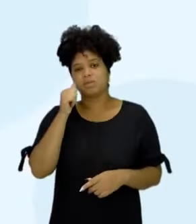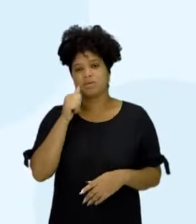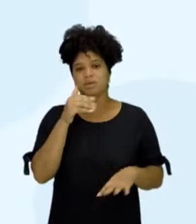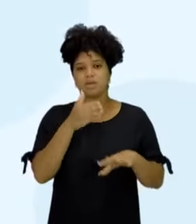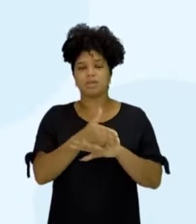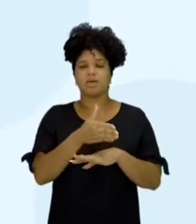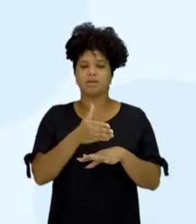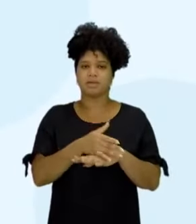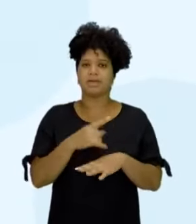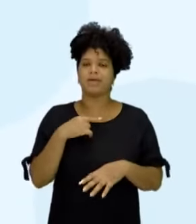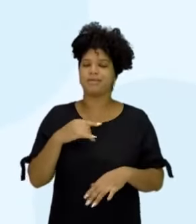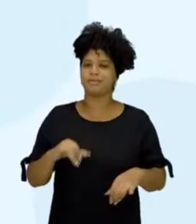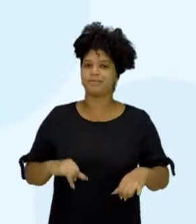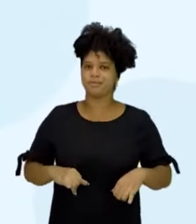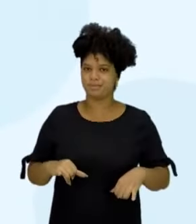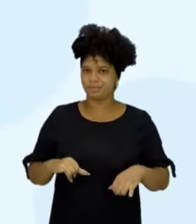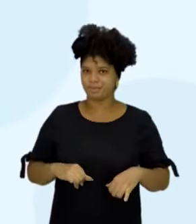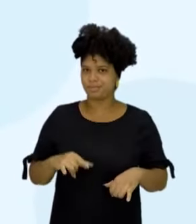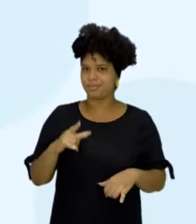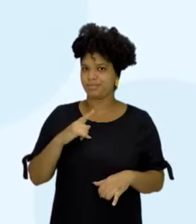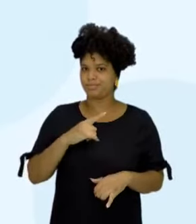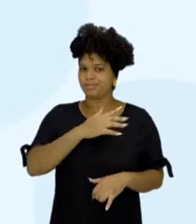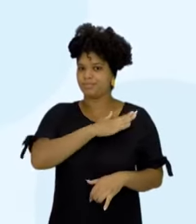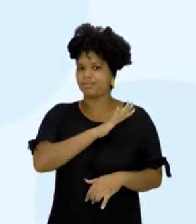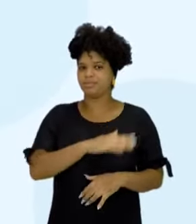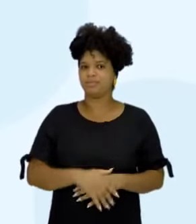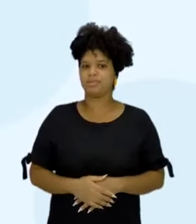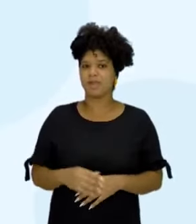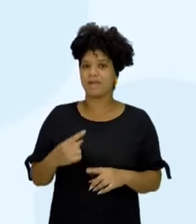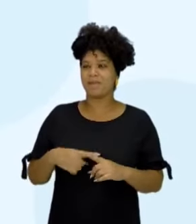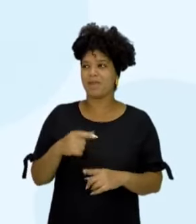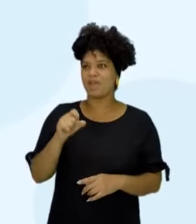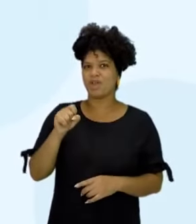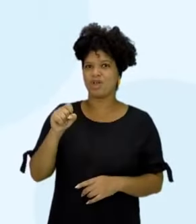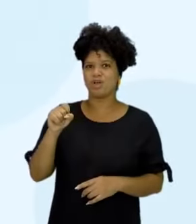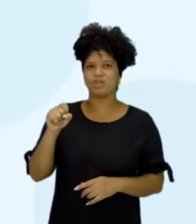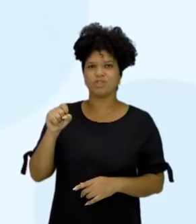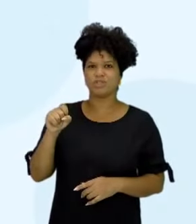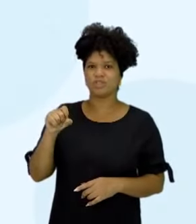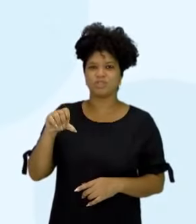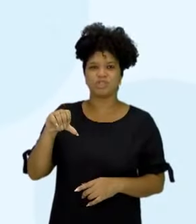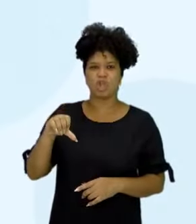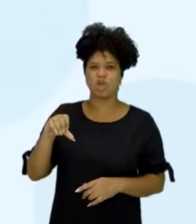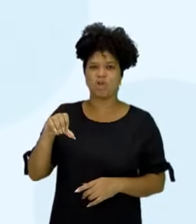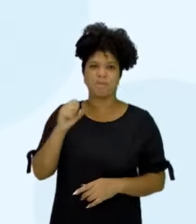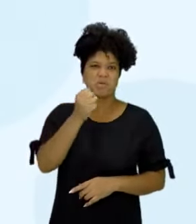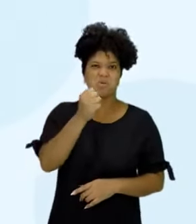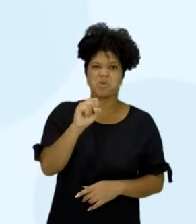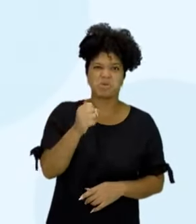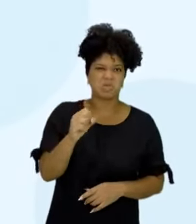né, com esse problema. Imagine 1900, né? 1900 e pouquinho. Imagina